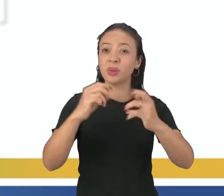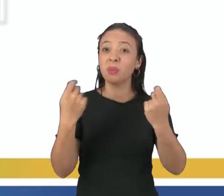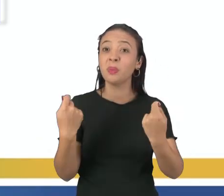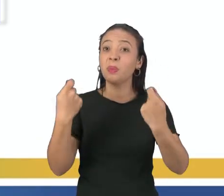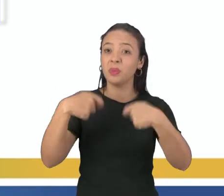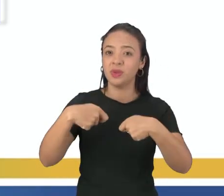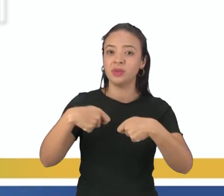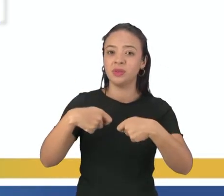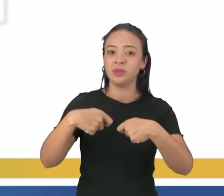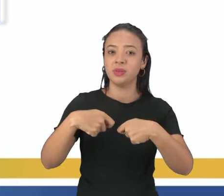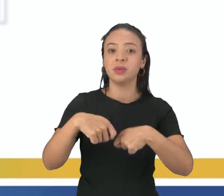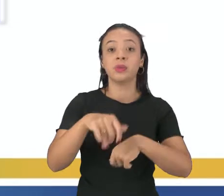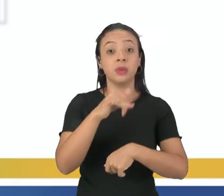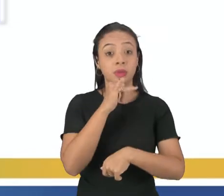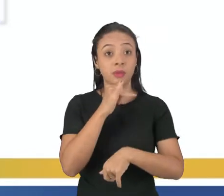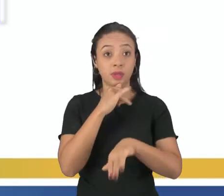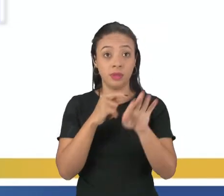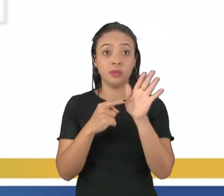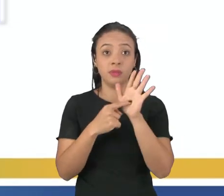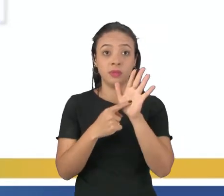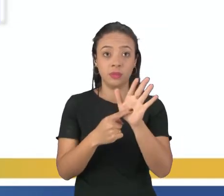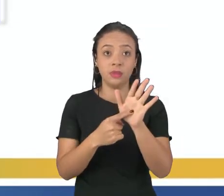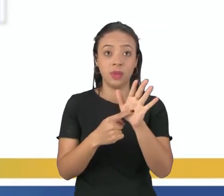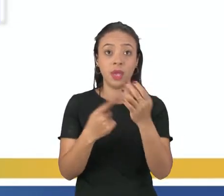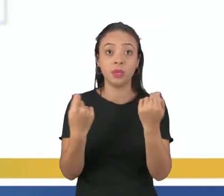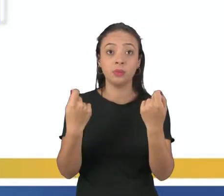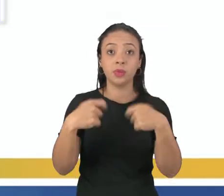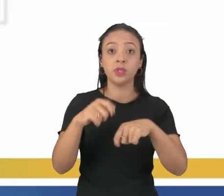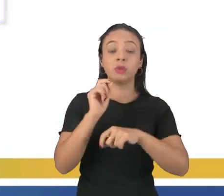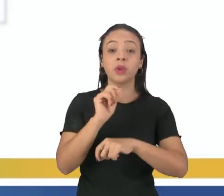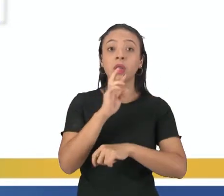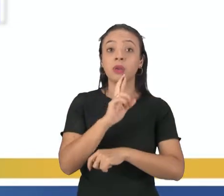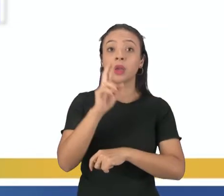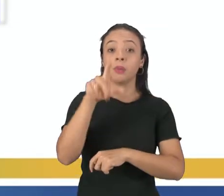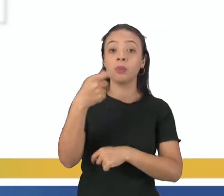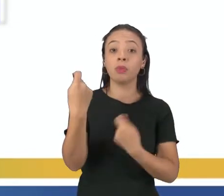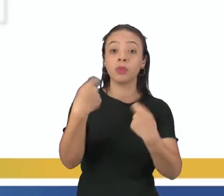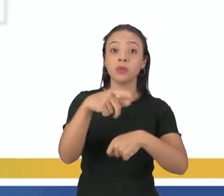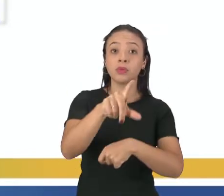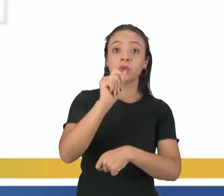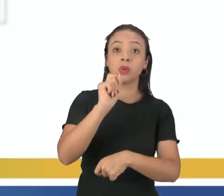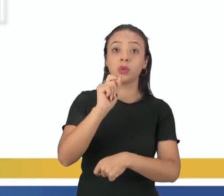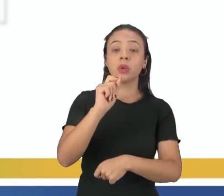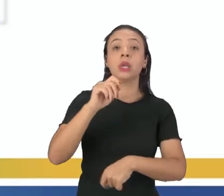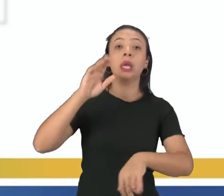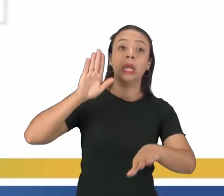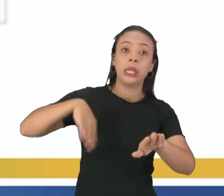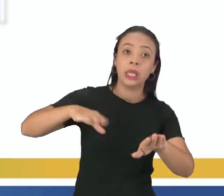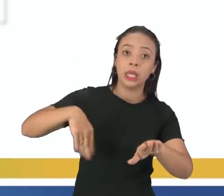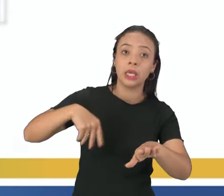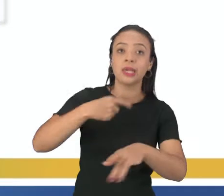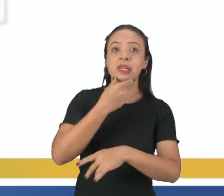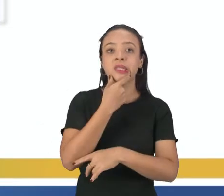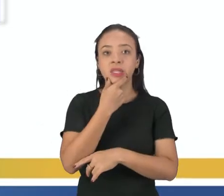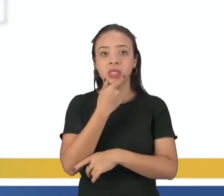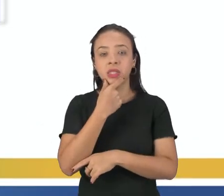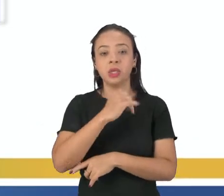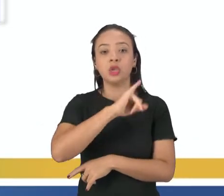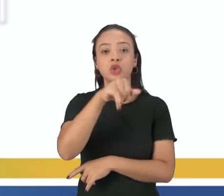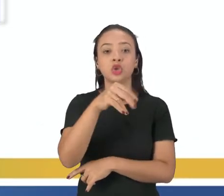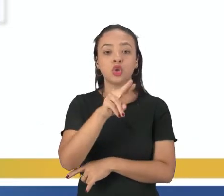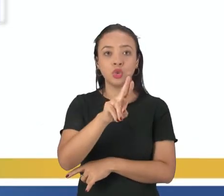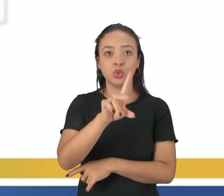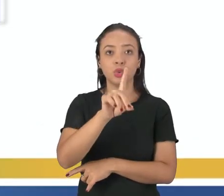hipóteses. Neste caso, possíveis respostas que podemos escolher para as pesquisas são natação, inglês,